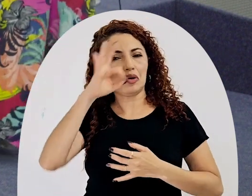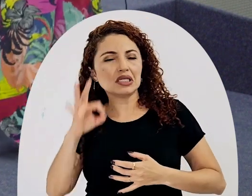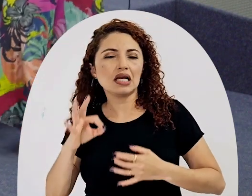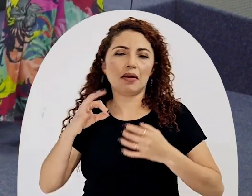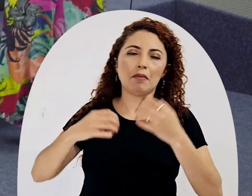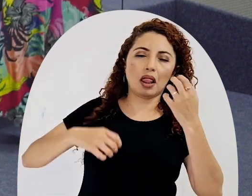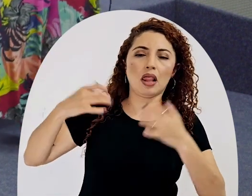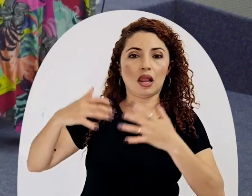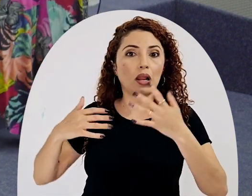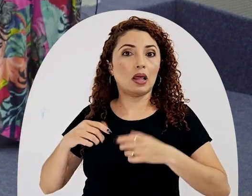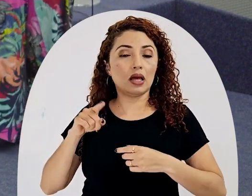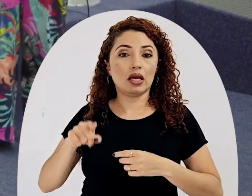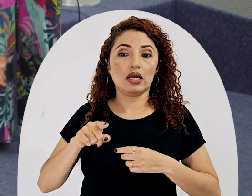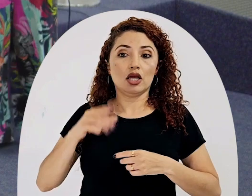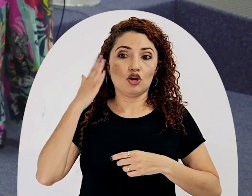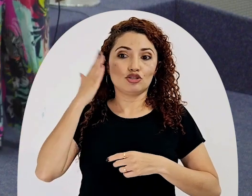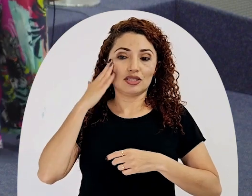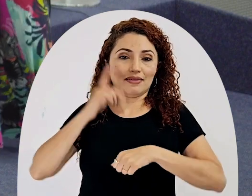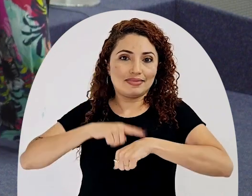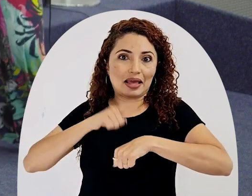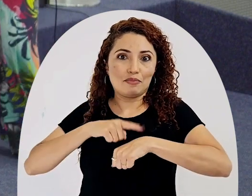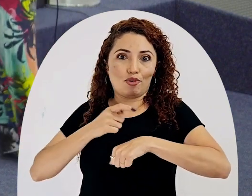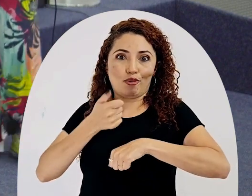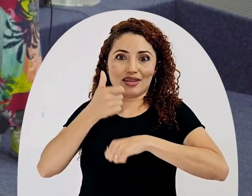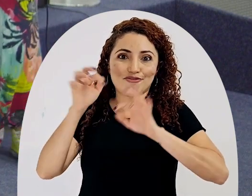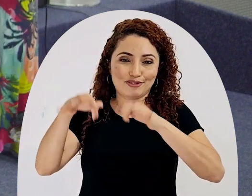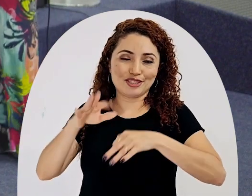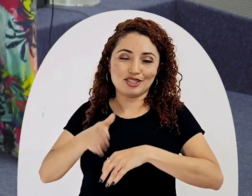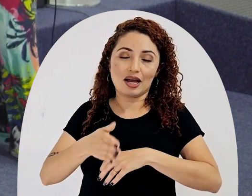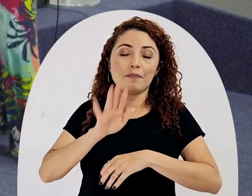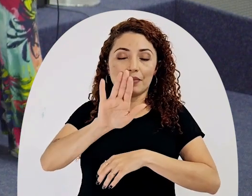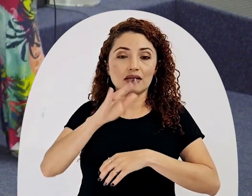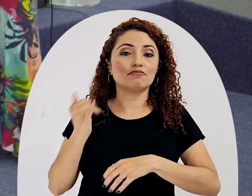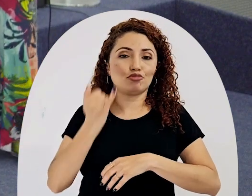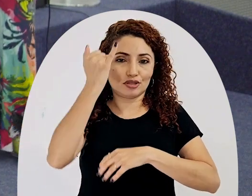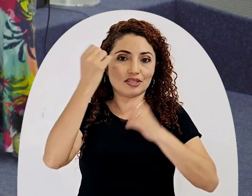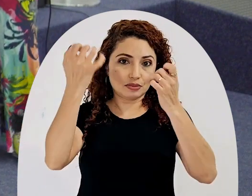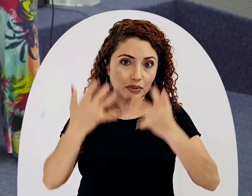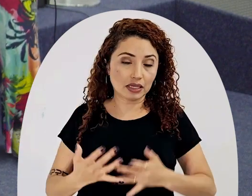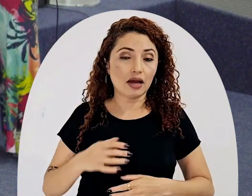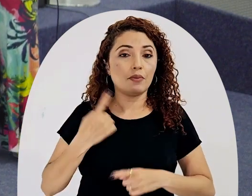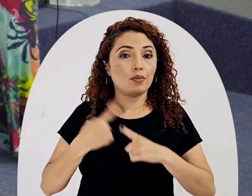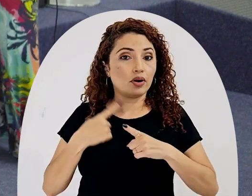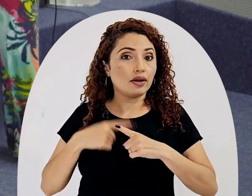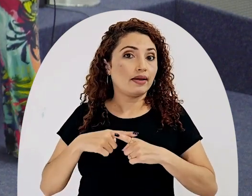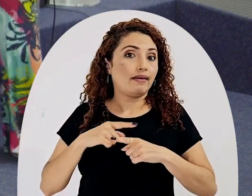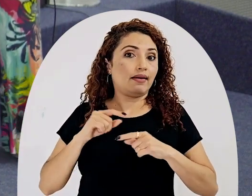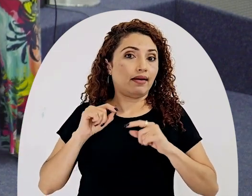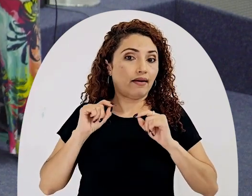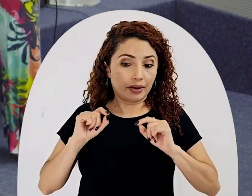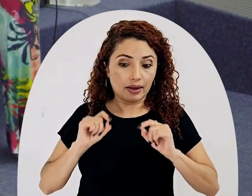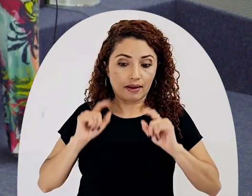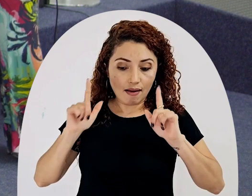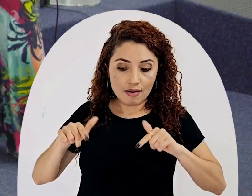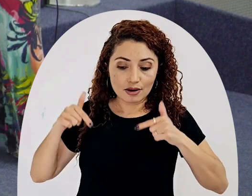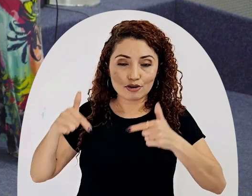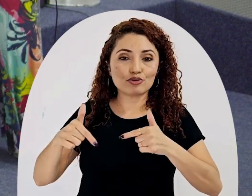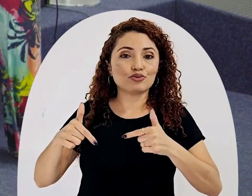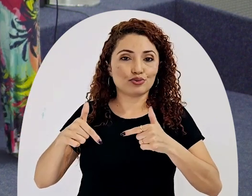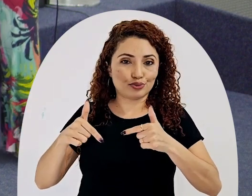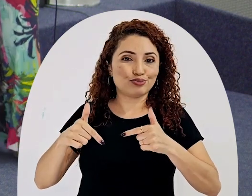tempo está estourado, mas acho muito importante trazer isso aqui, porque essas atitudes fazem com que pessoas morram,